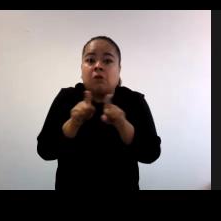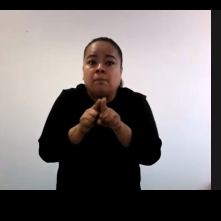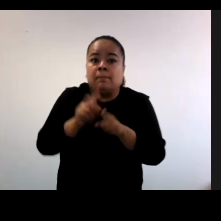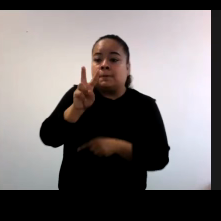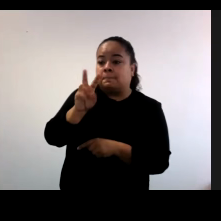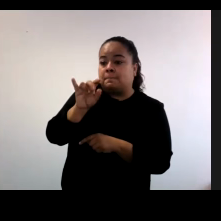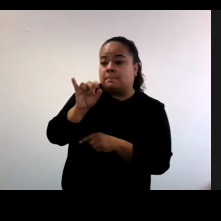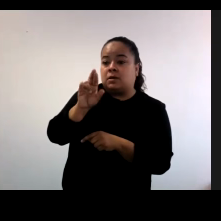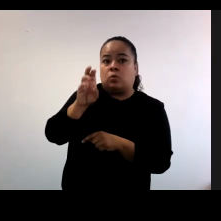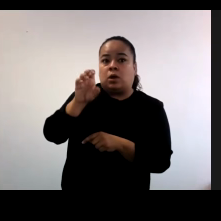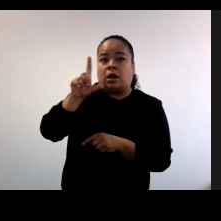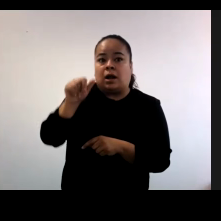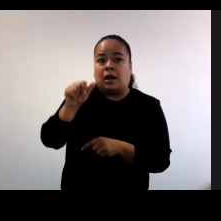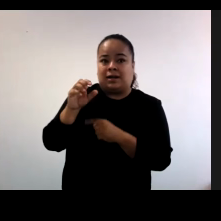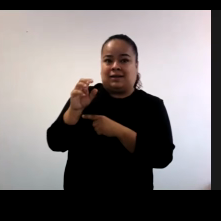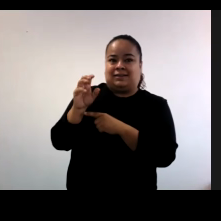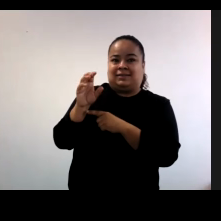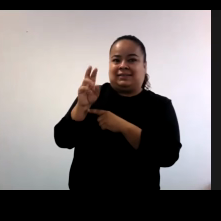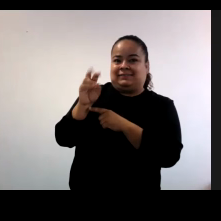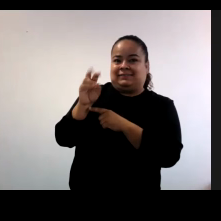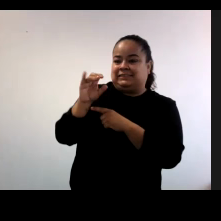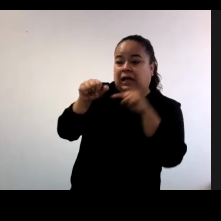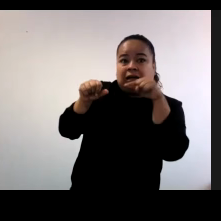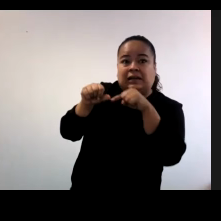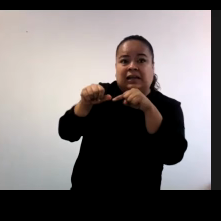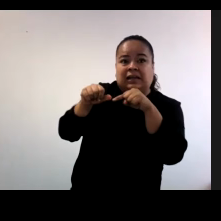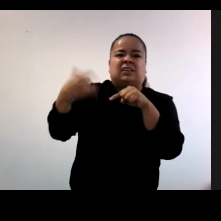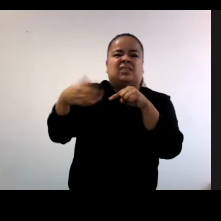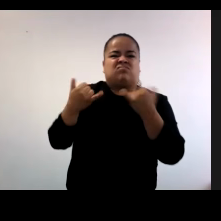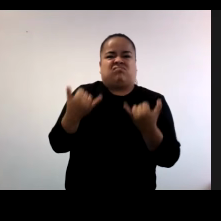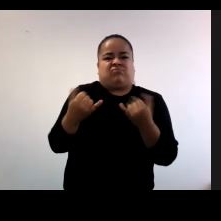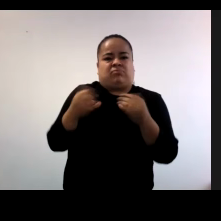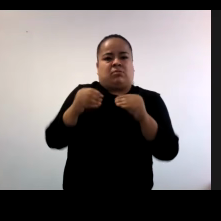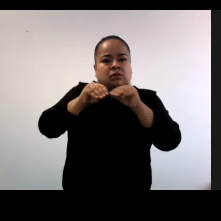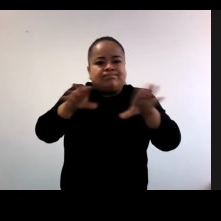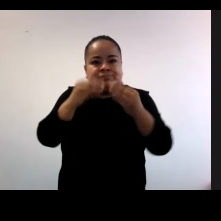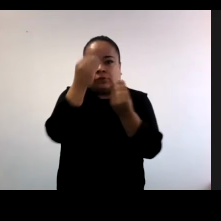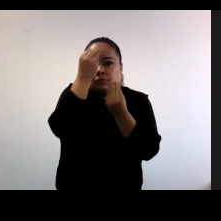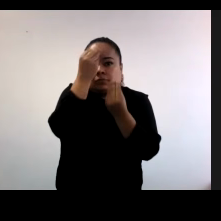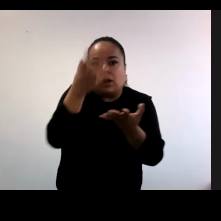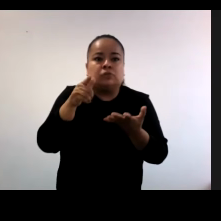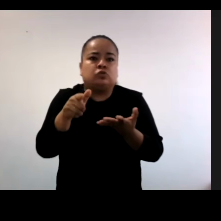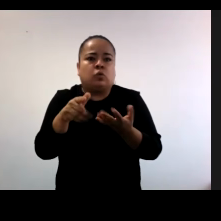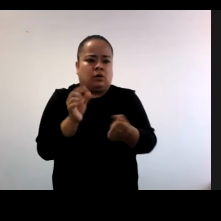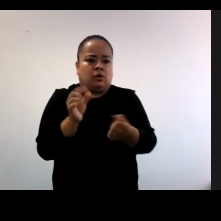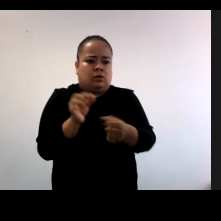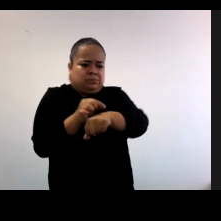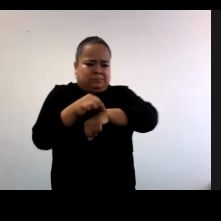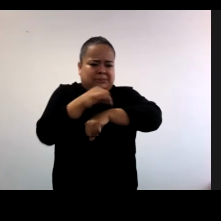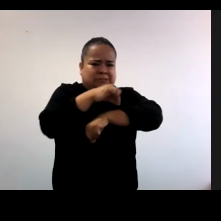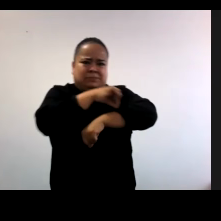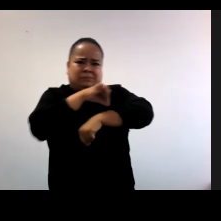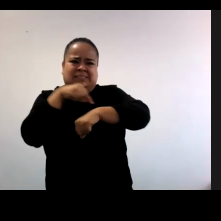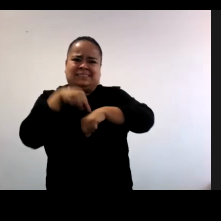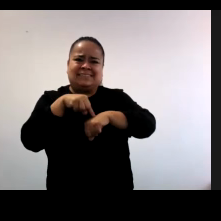começar com uma atualização de qual é o estado deste surto, tanto a nível global como nas Américas. É um